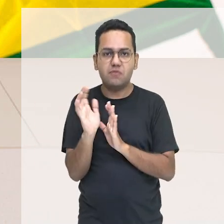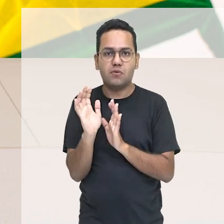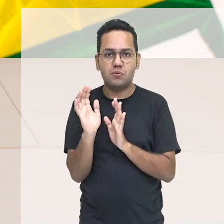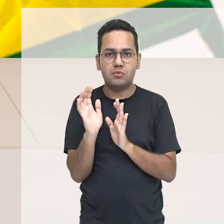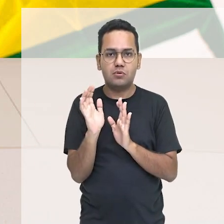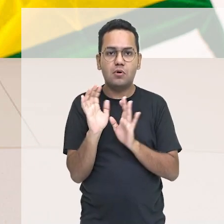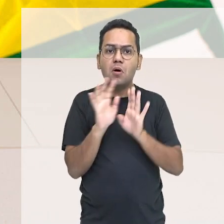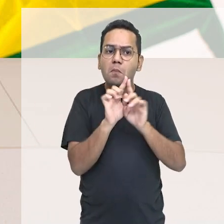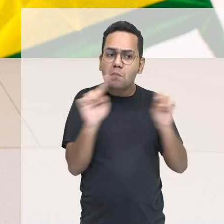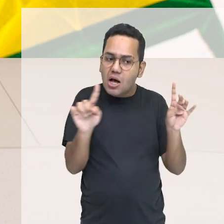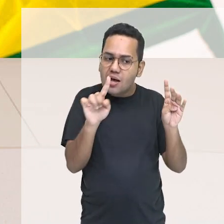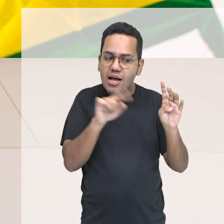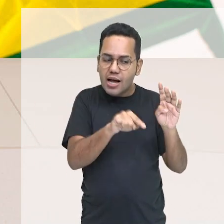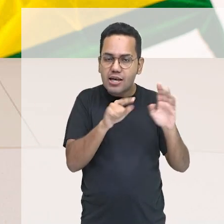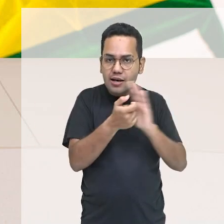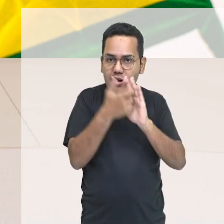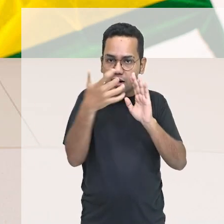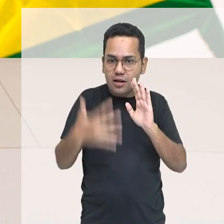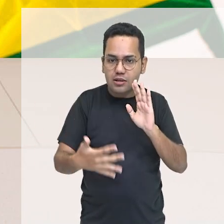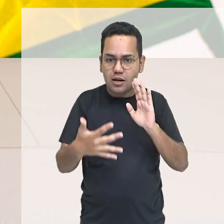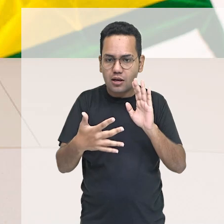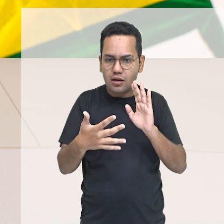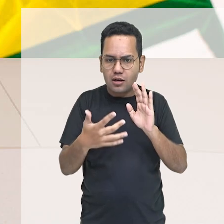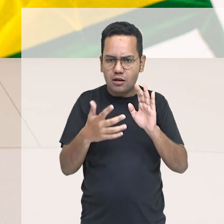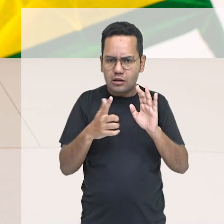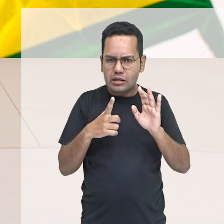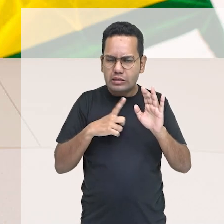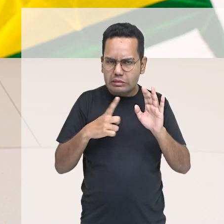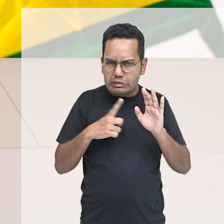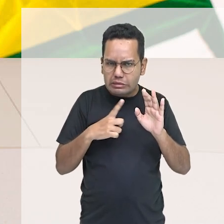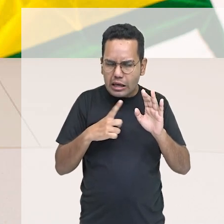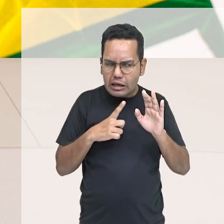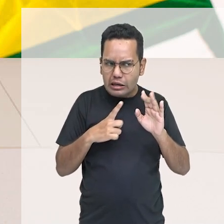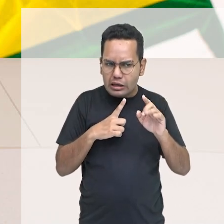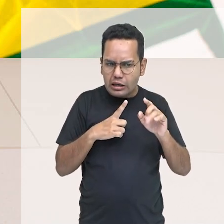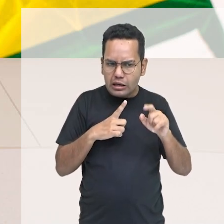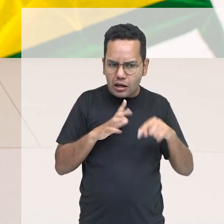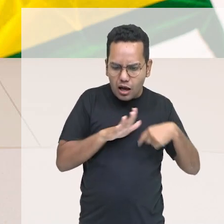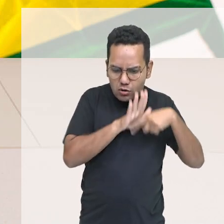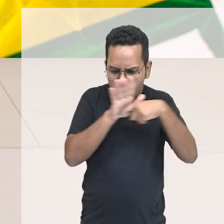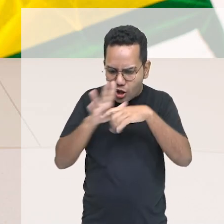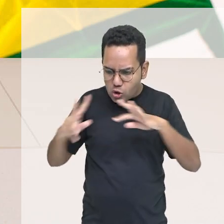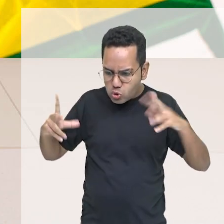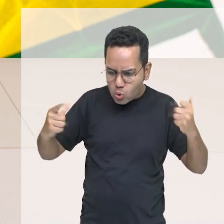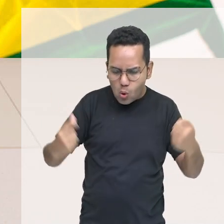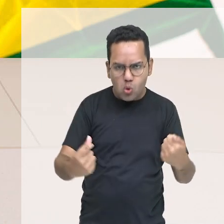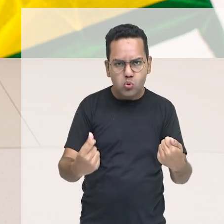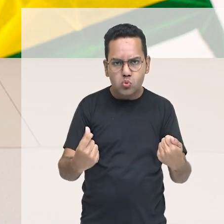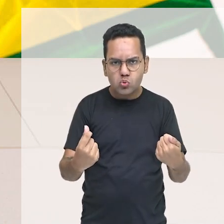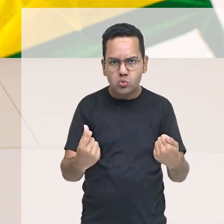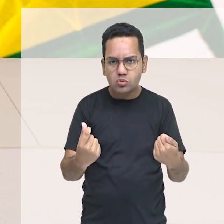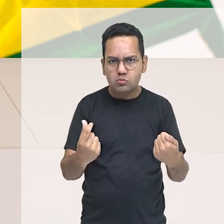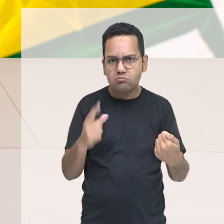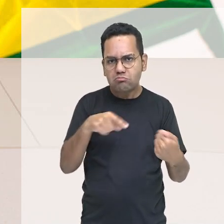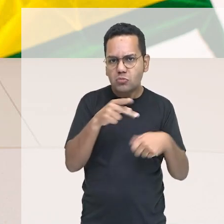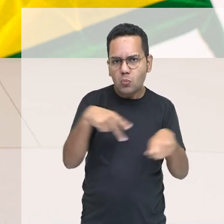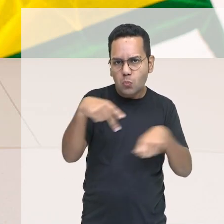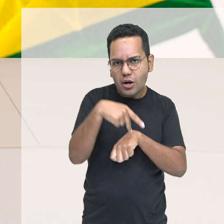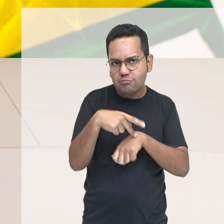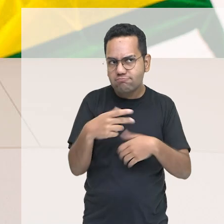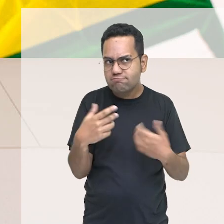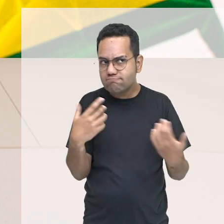esses reflexos nem sempre ajudam aí toda a população daquele país.